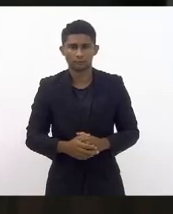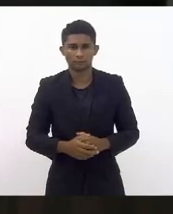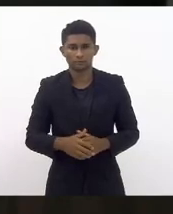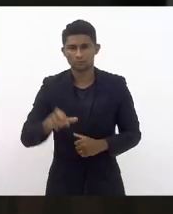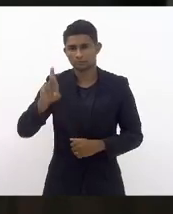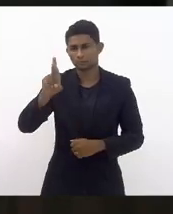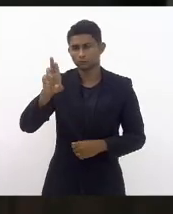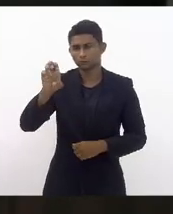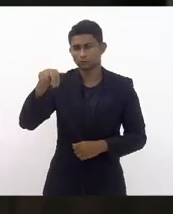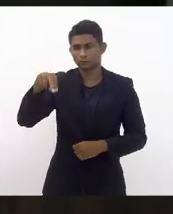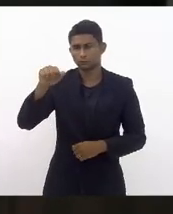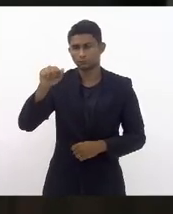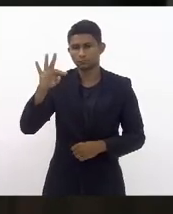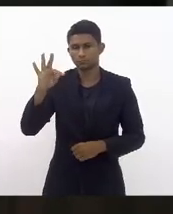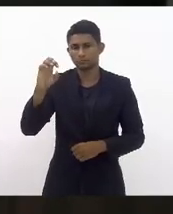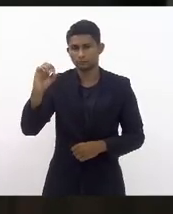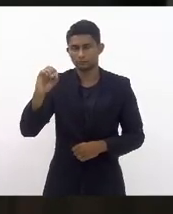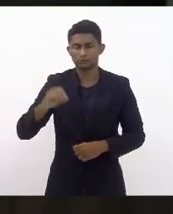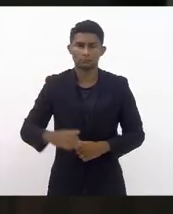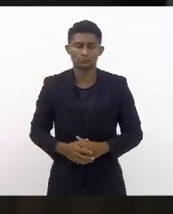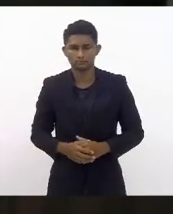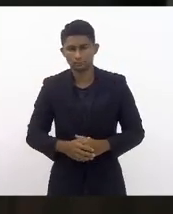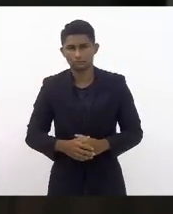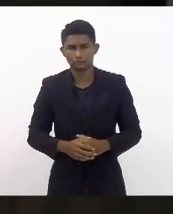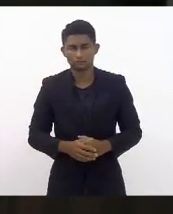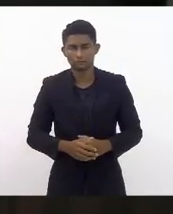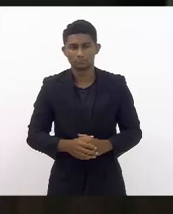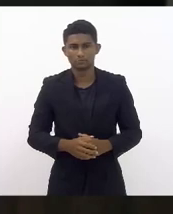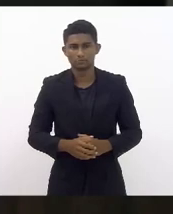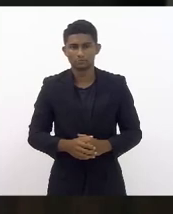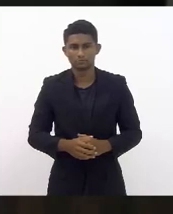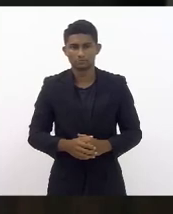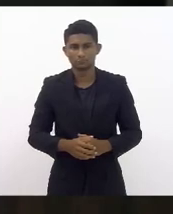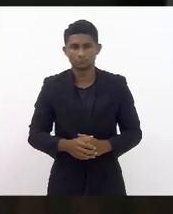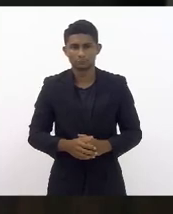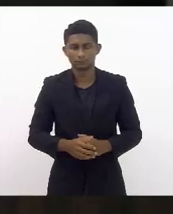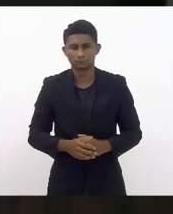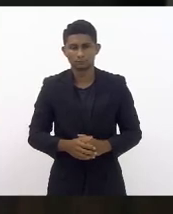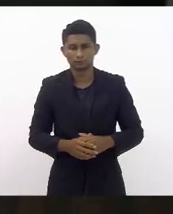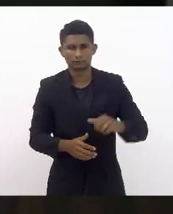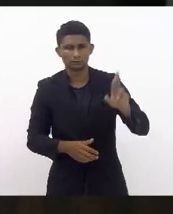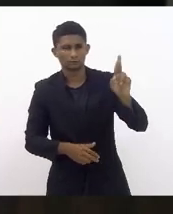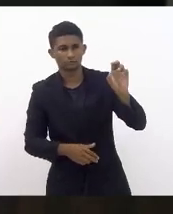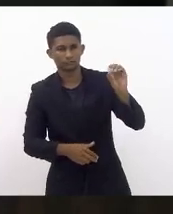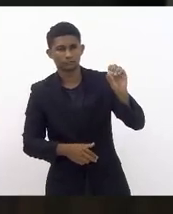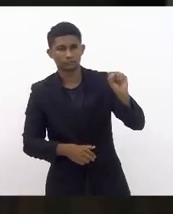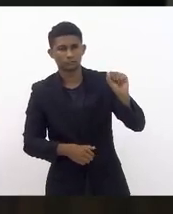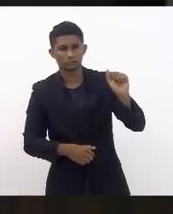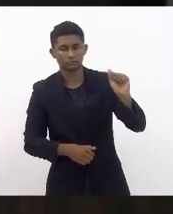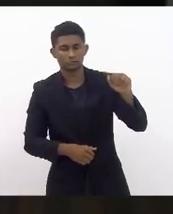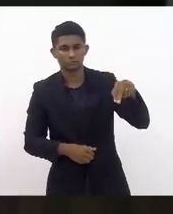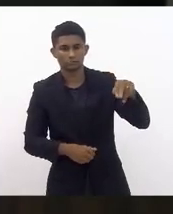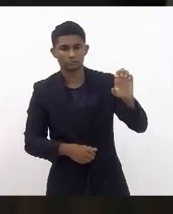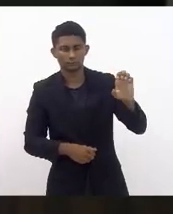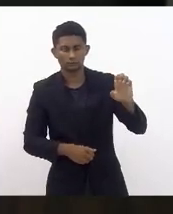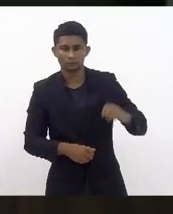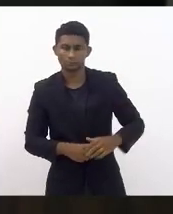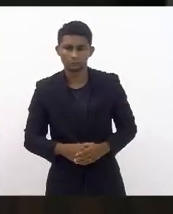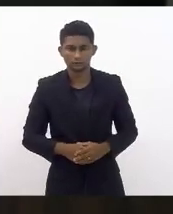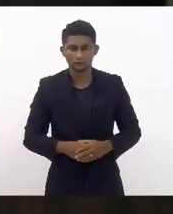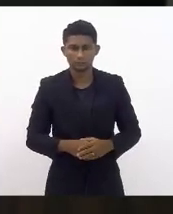deputado Renato Zaca, deputado Renato Zaca, deputada Rosane Félix, deputada Rosane